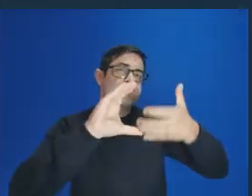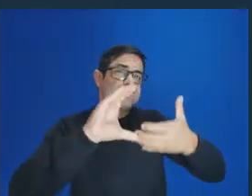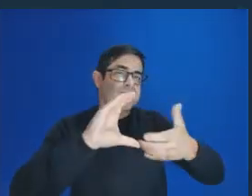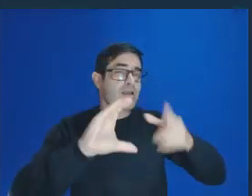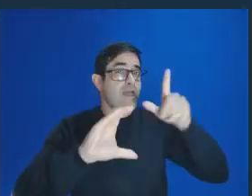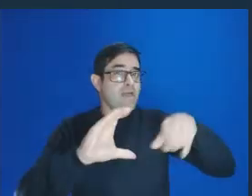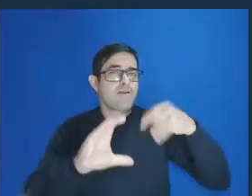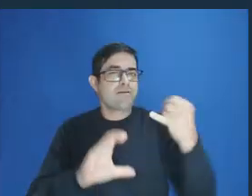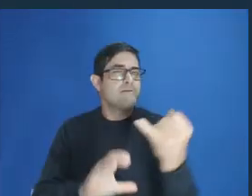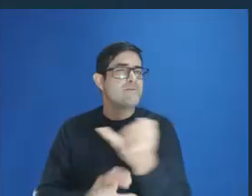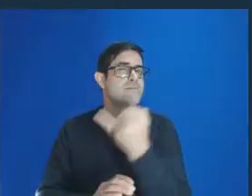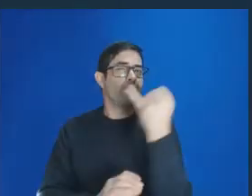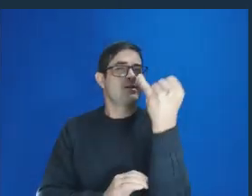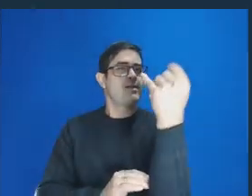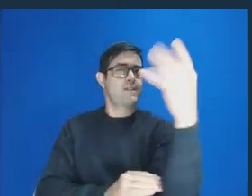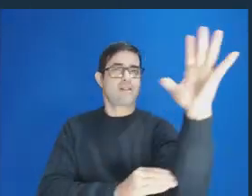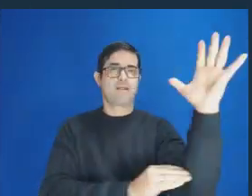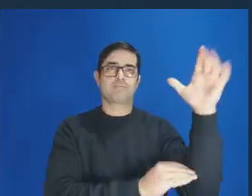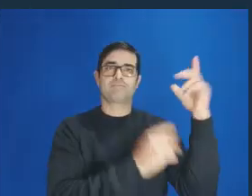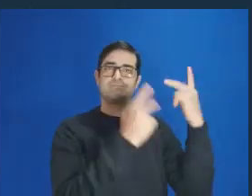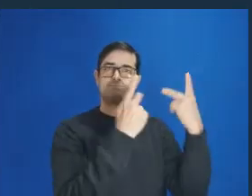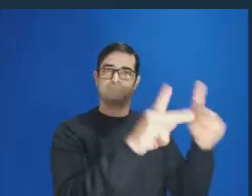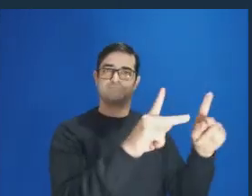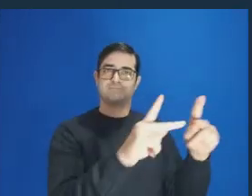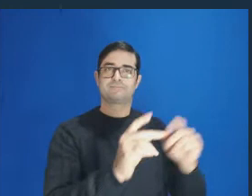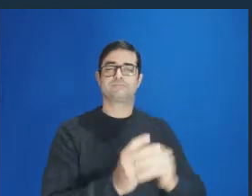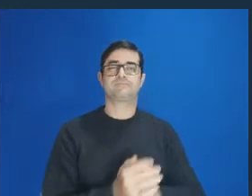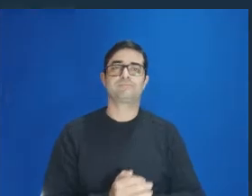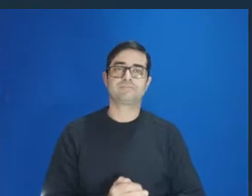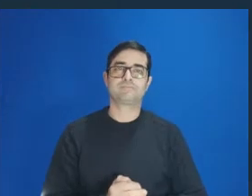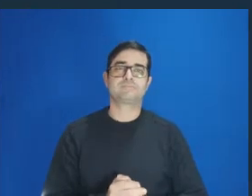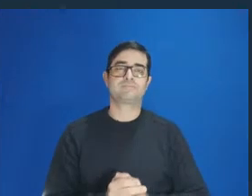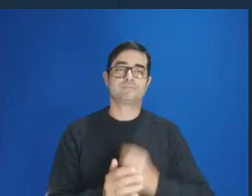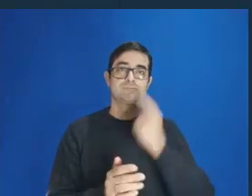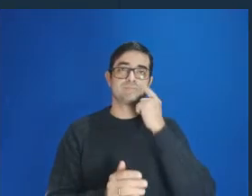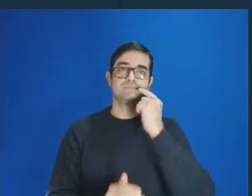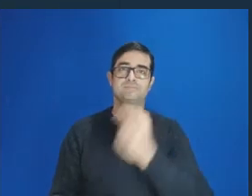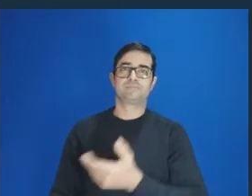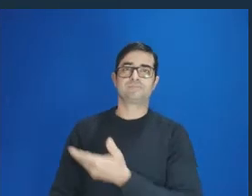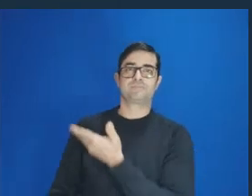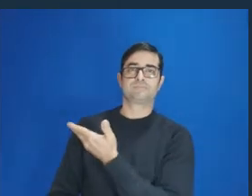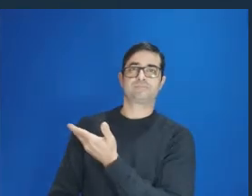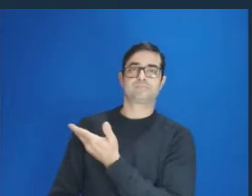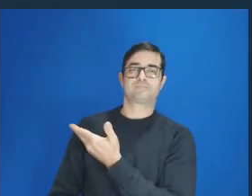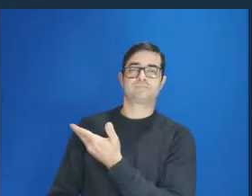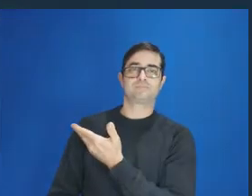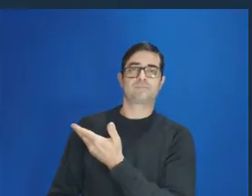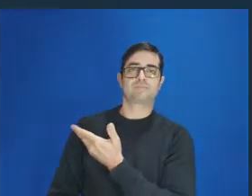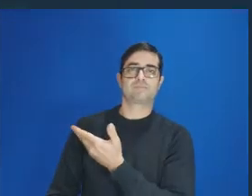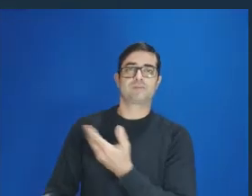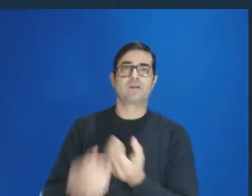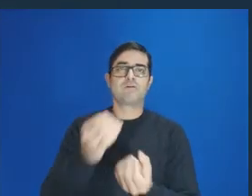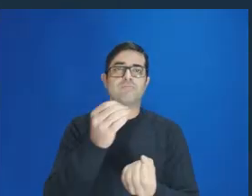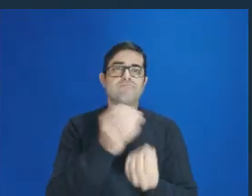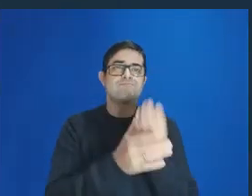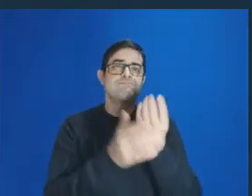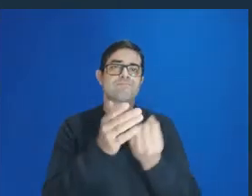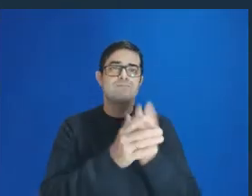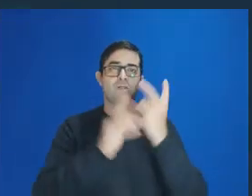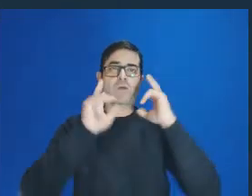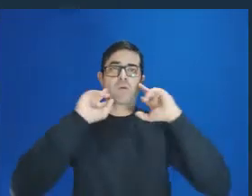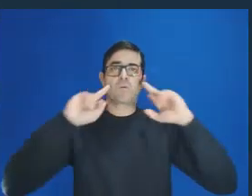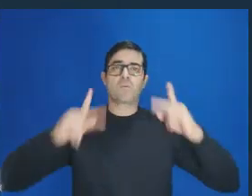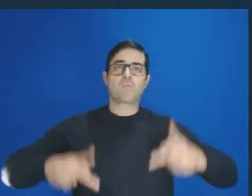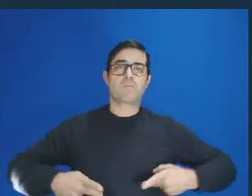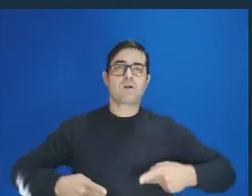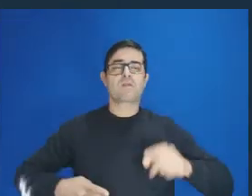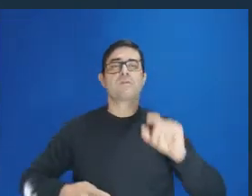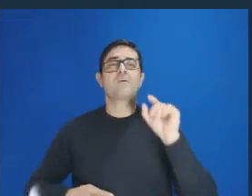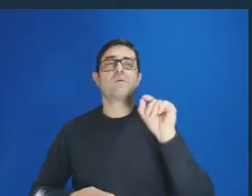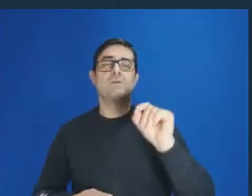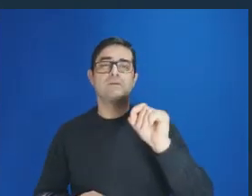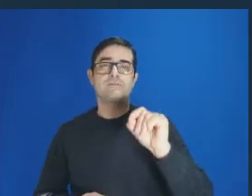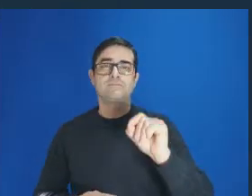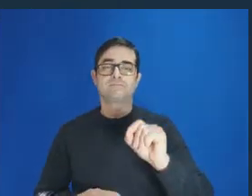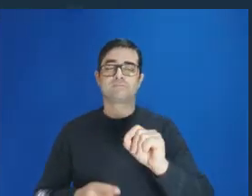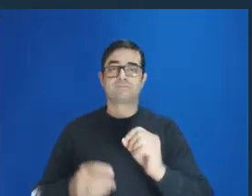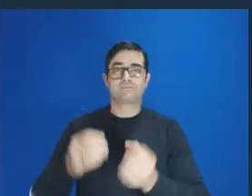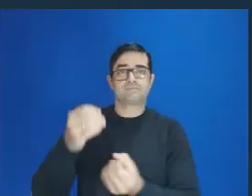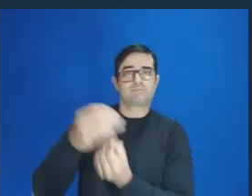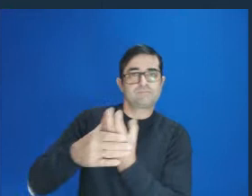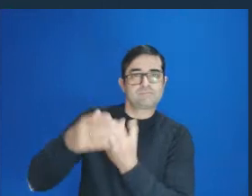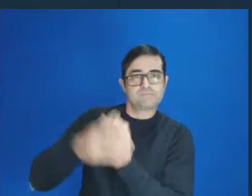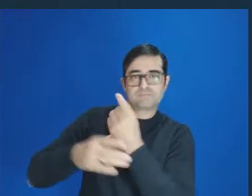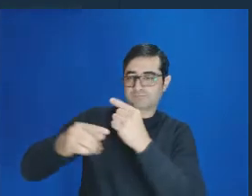questões importantes para a questão ambiental. Por exemplo, na produção humana, a gente tem um processo que é linear. Geralmente nós pegamos a